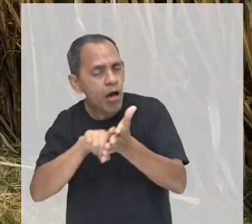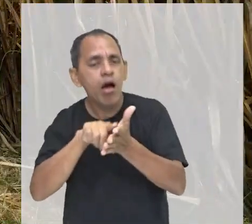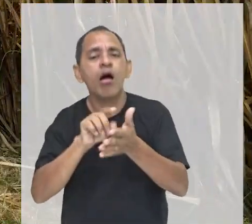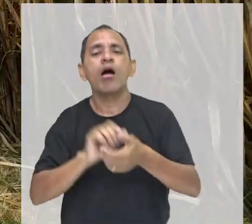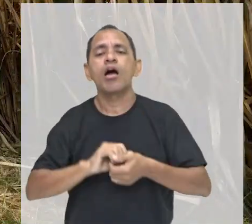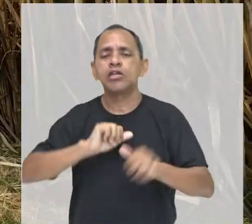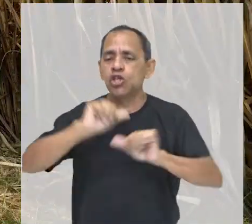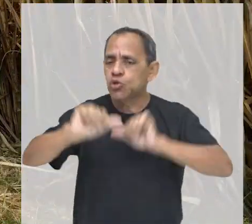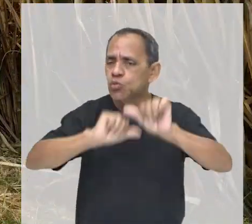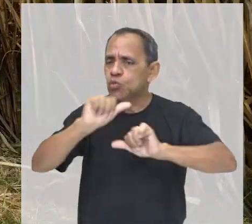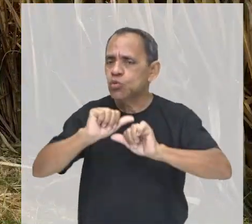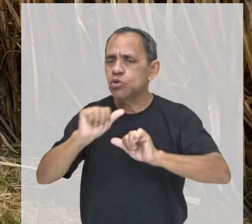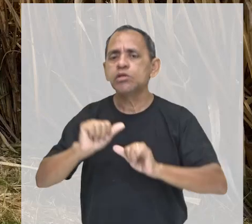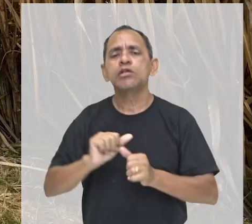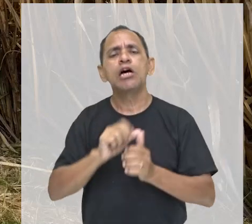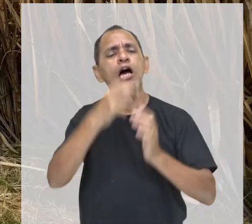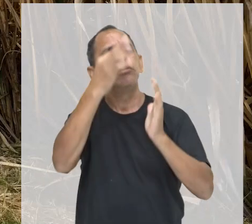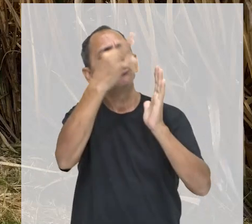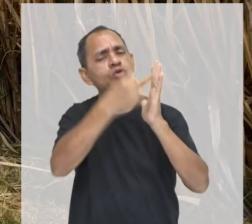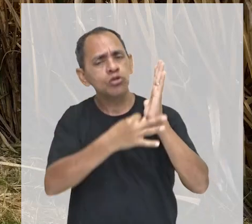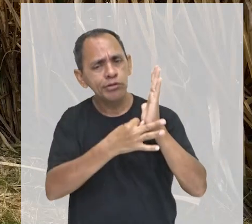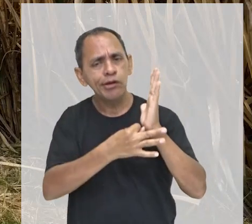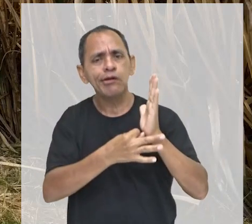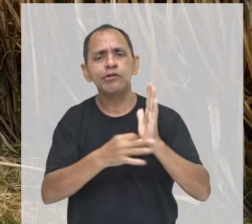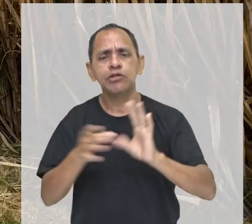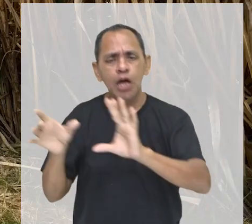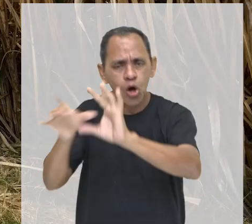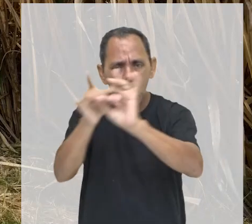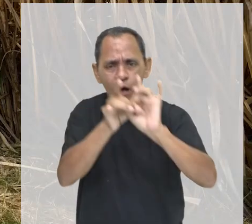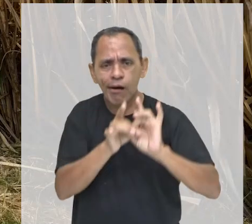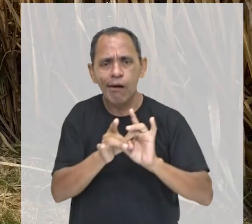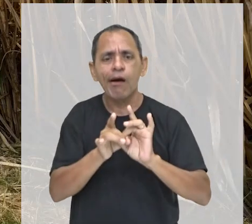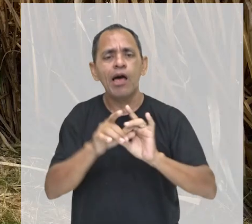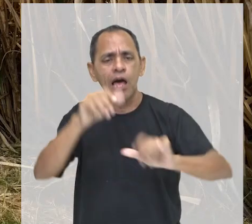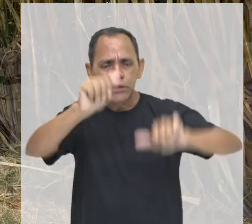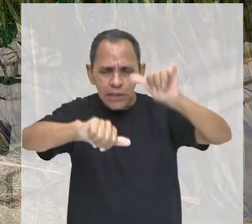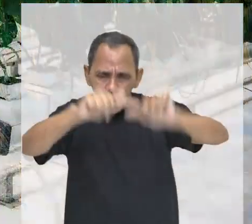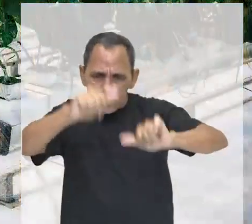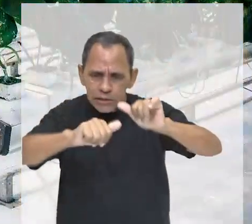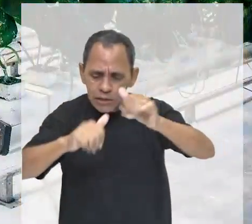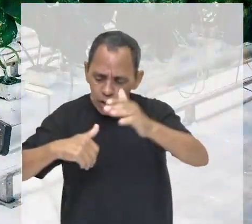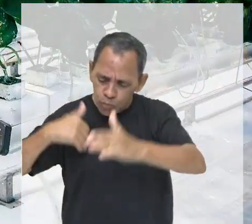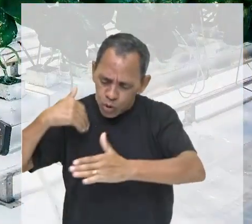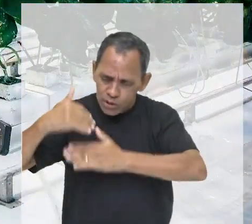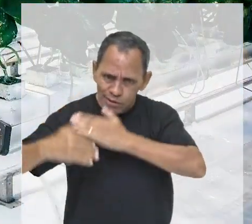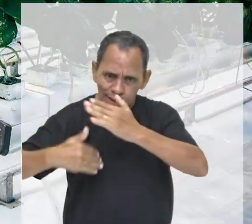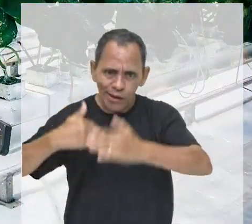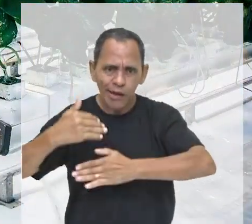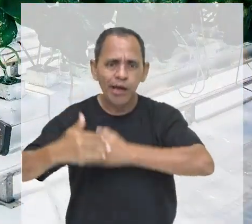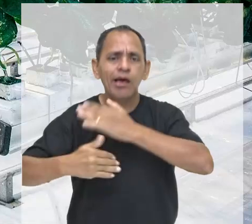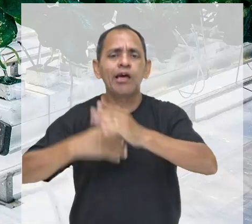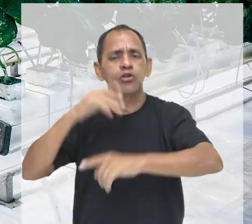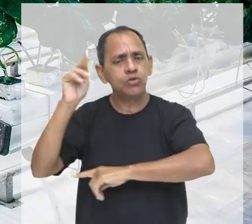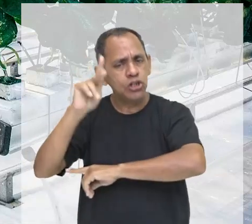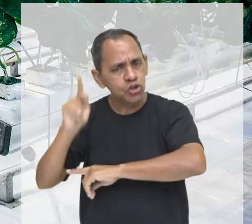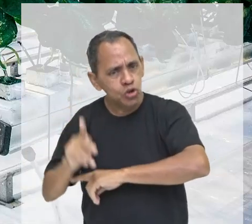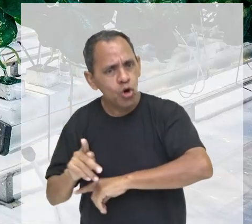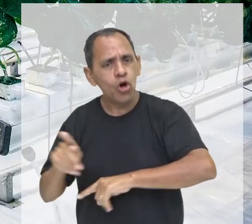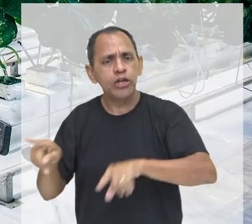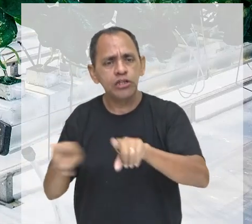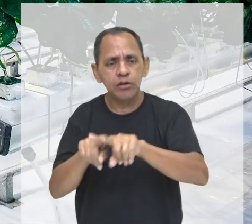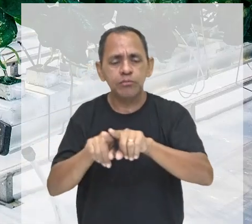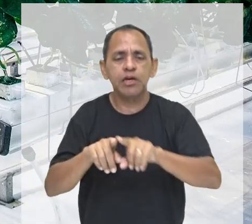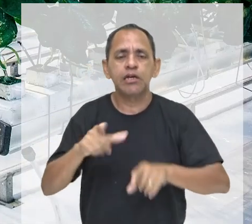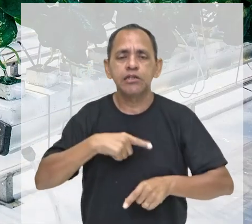os contextos, tá bom? Então, é importante a gente analisar todo esse processo também histórico que acabou ocorrendo